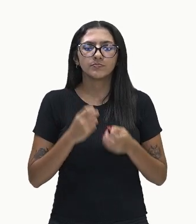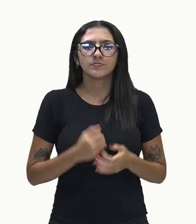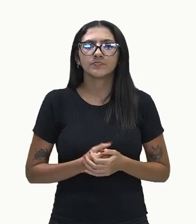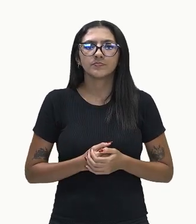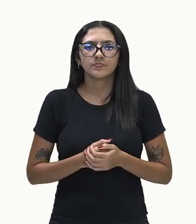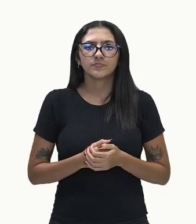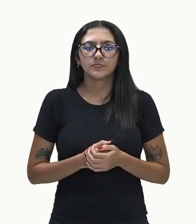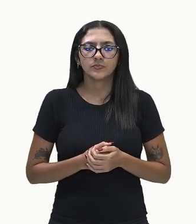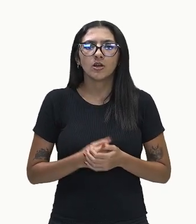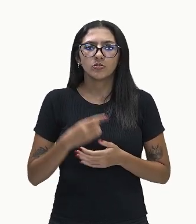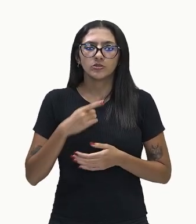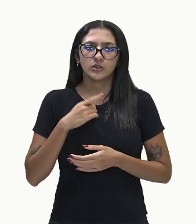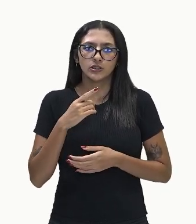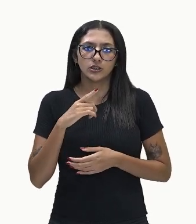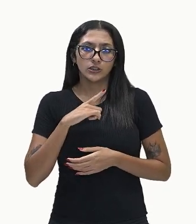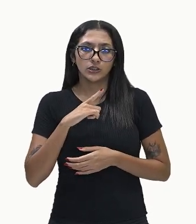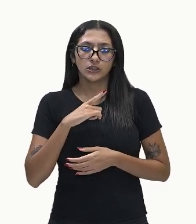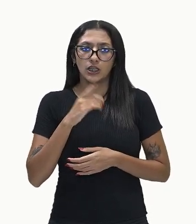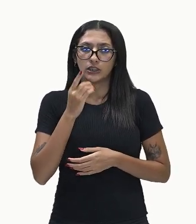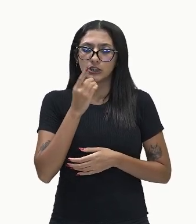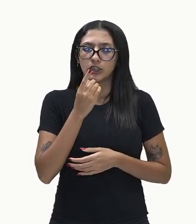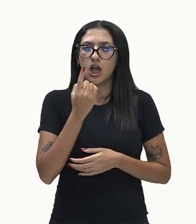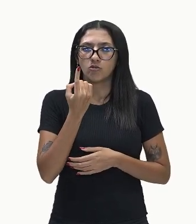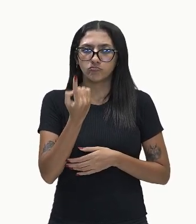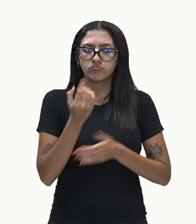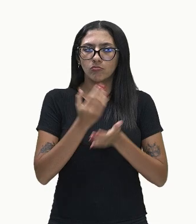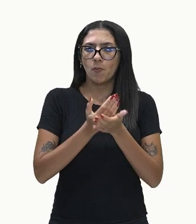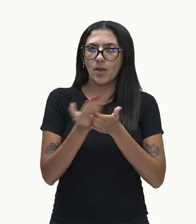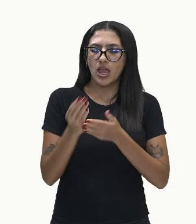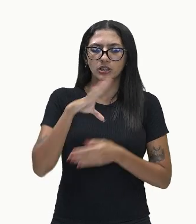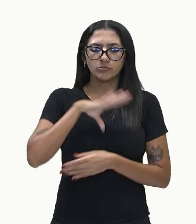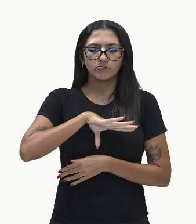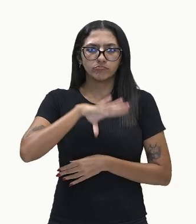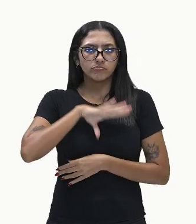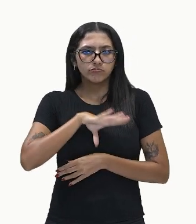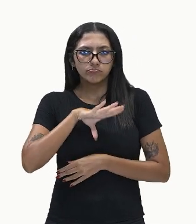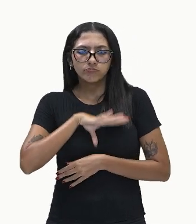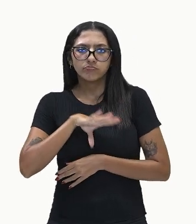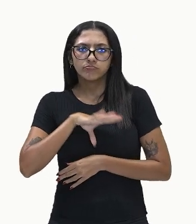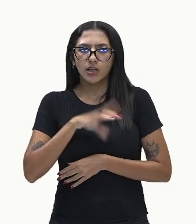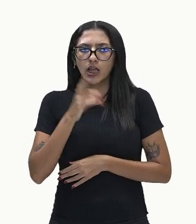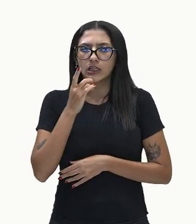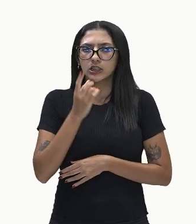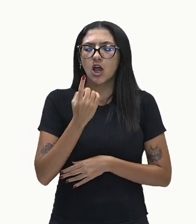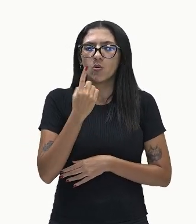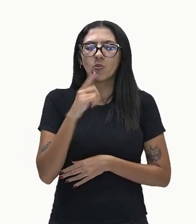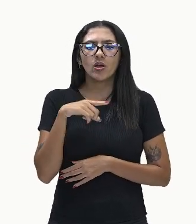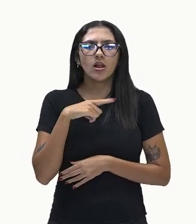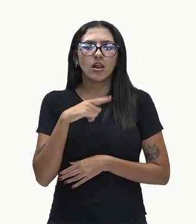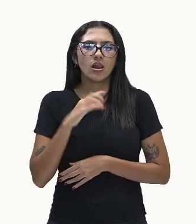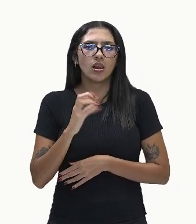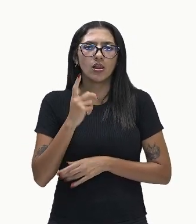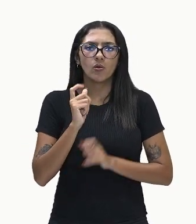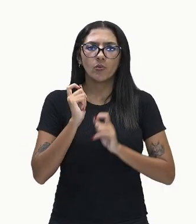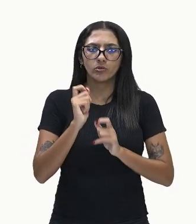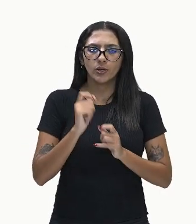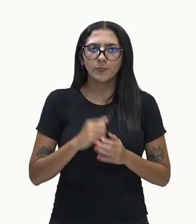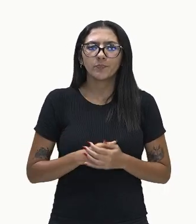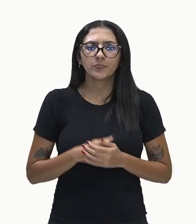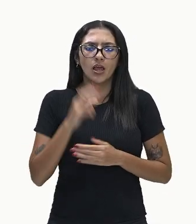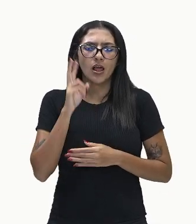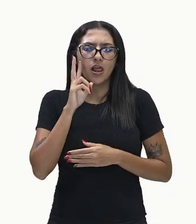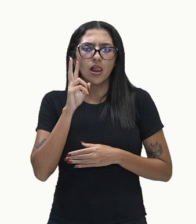inicia com o primeiro dia de sangramento. Esse sangramento é a descamação do